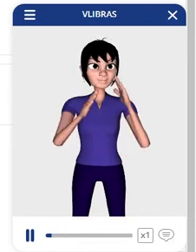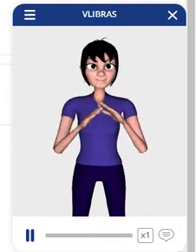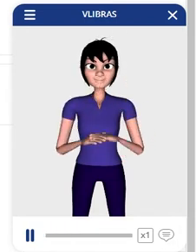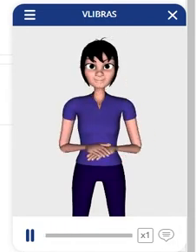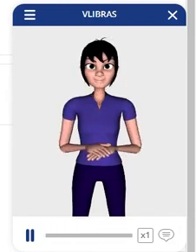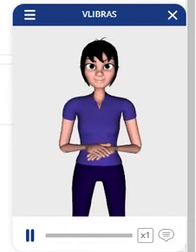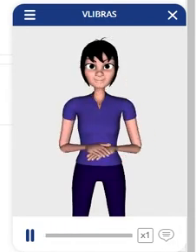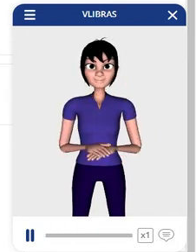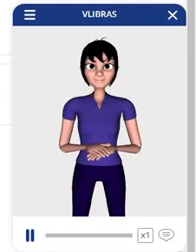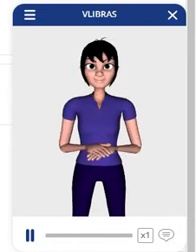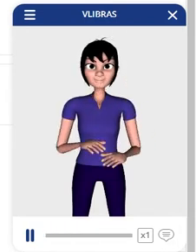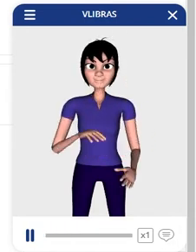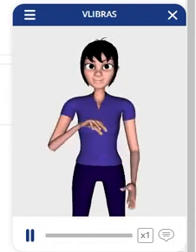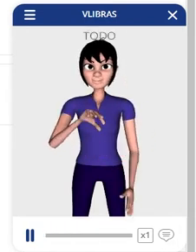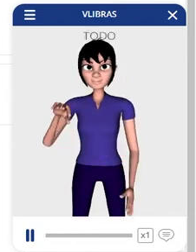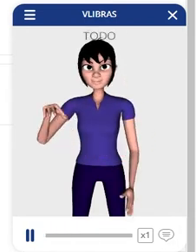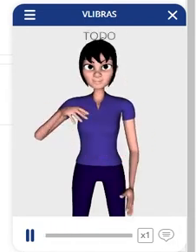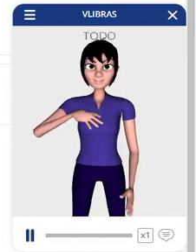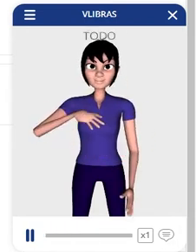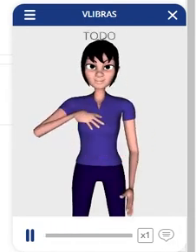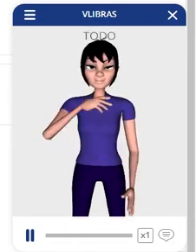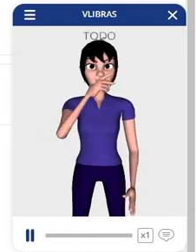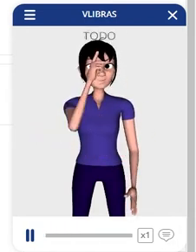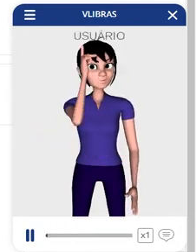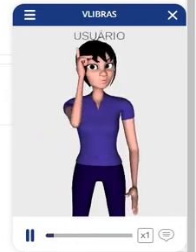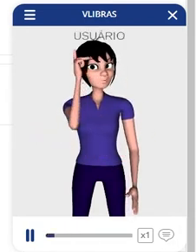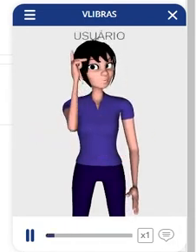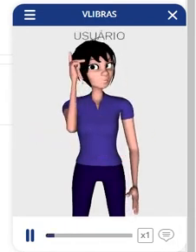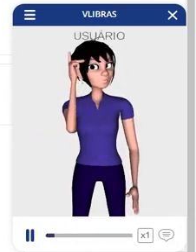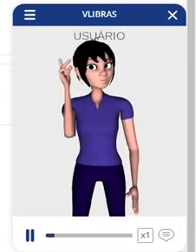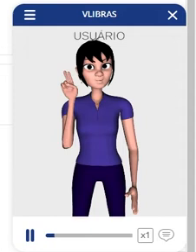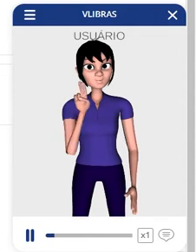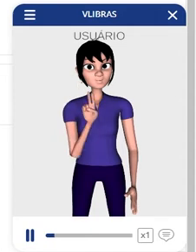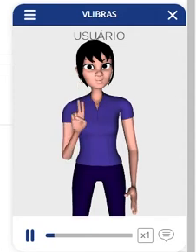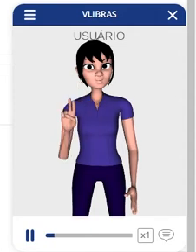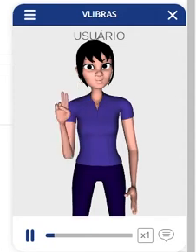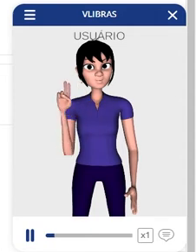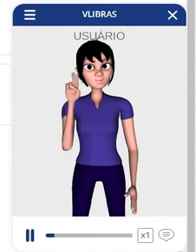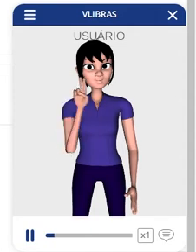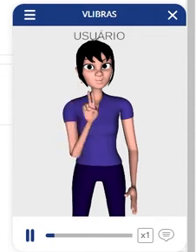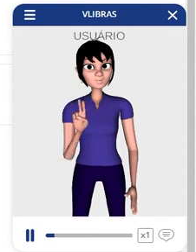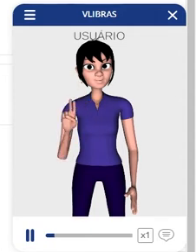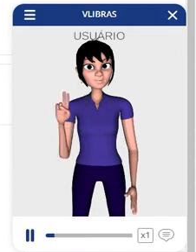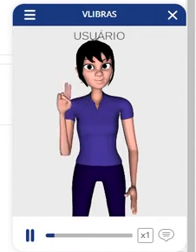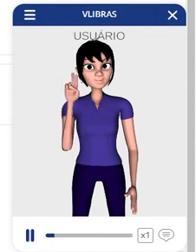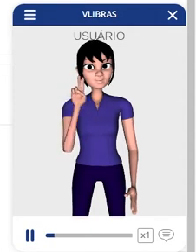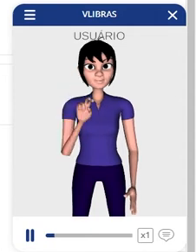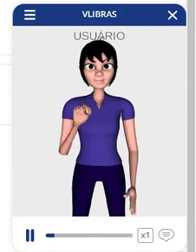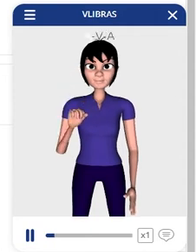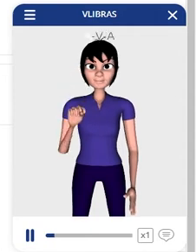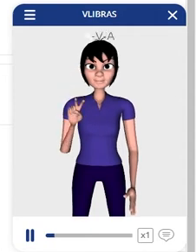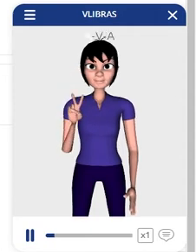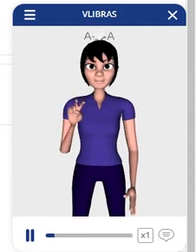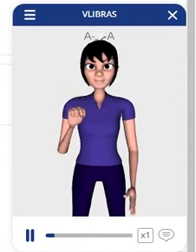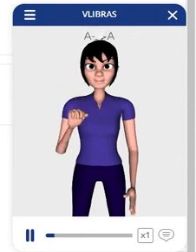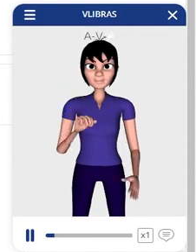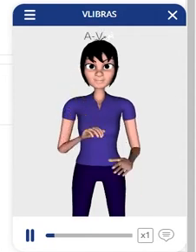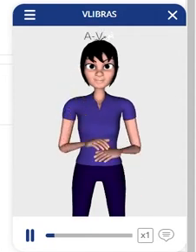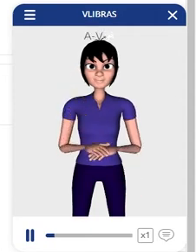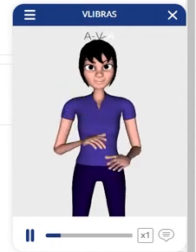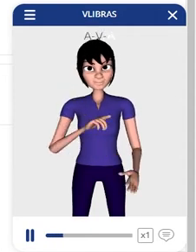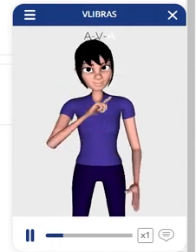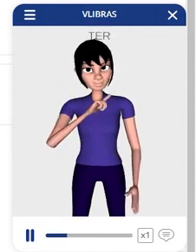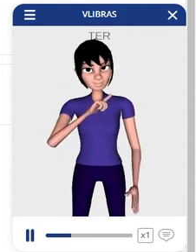testando mais um aqui é importante que a escrita seja uma escrita limpa sem